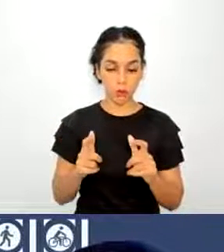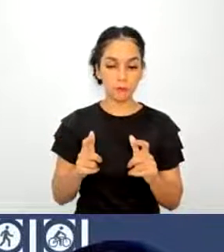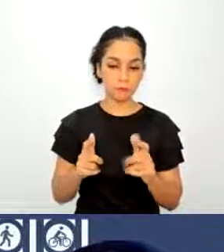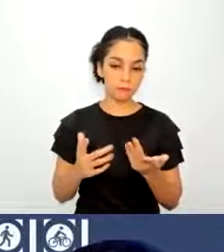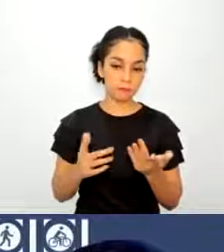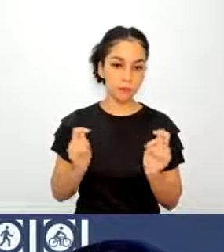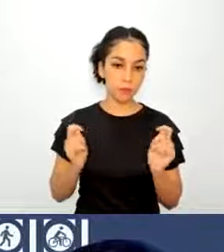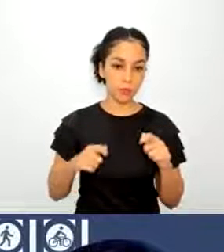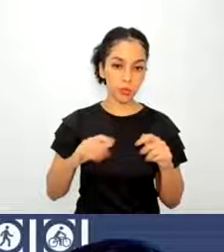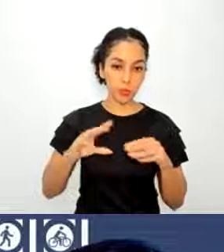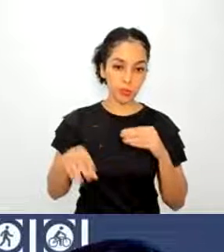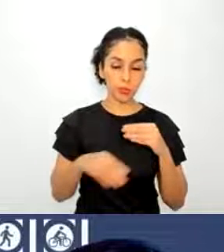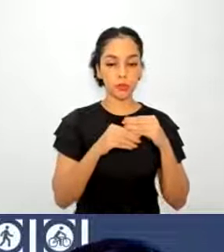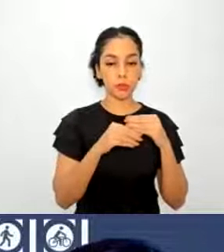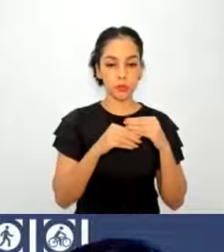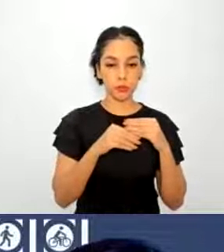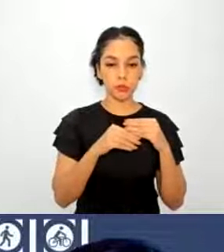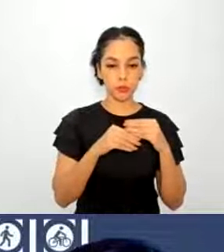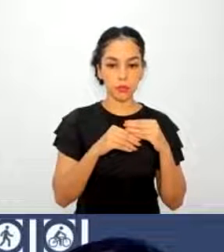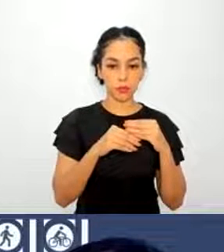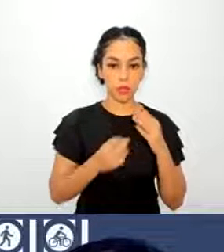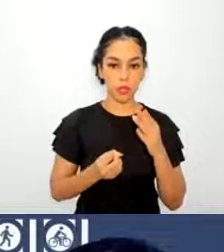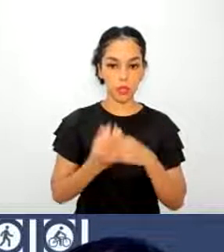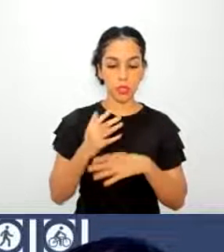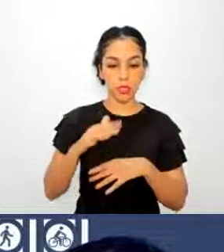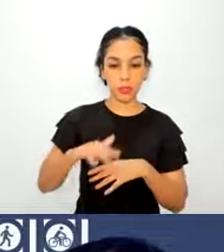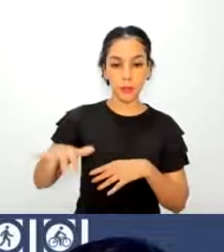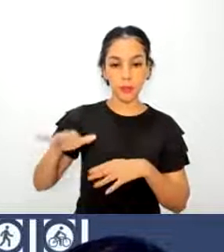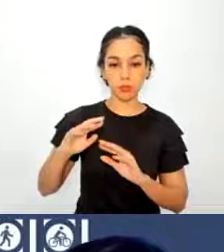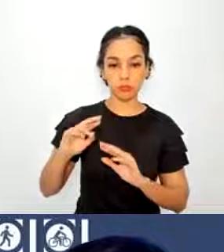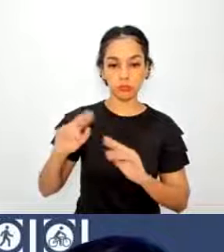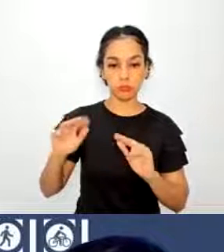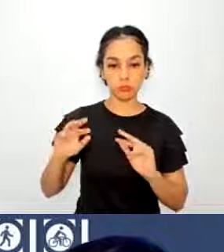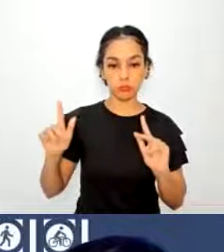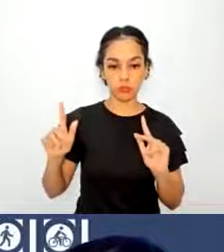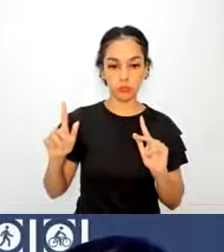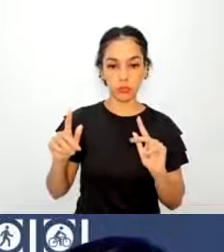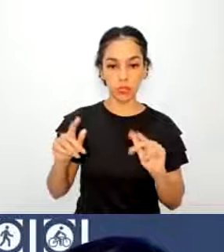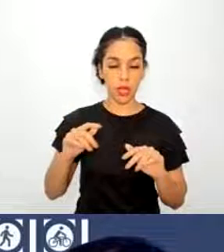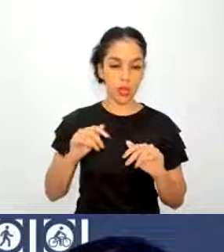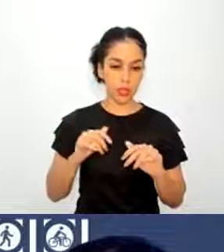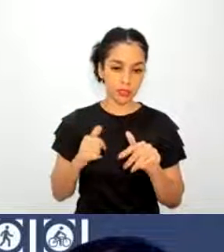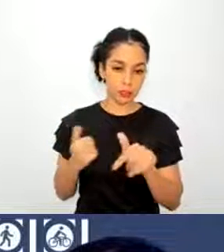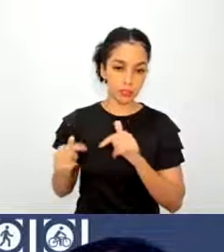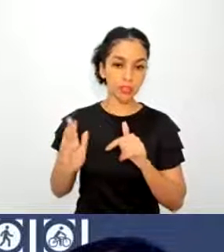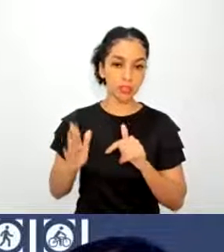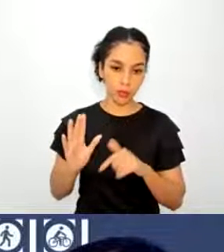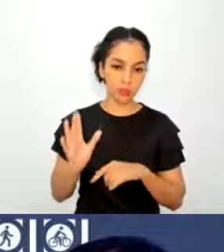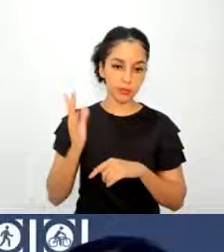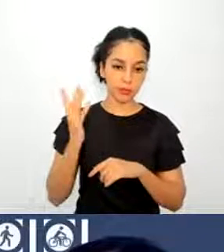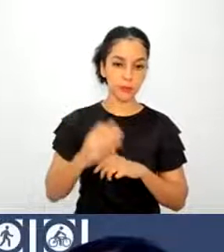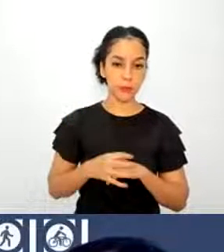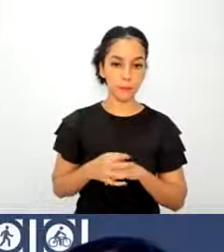forma, complemente e crie outros espaços para outras atividades que já acontecem. Mas o que